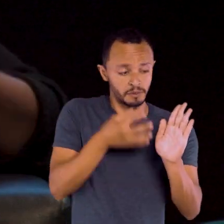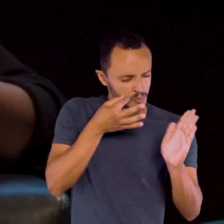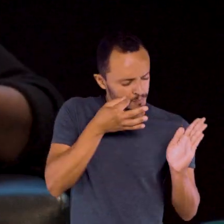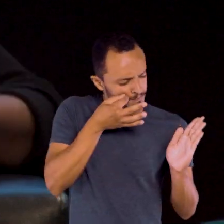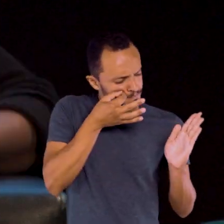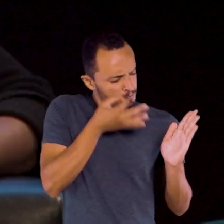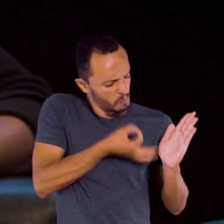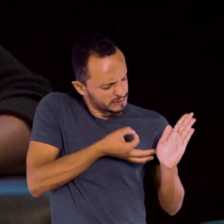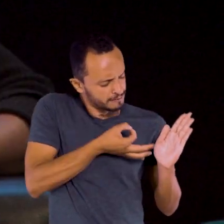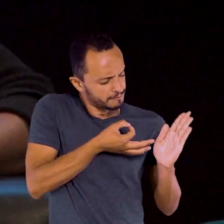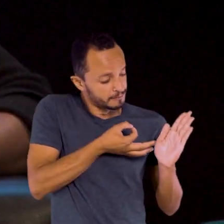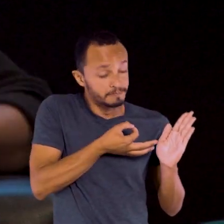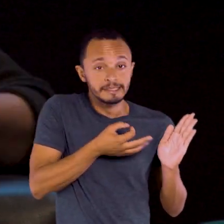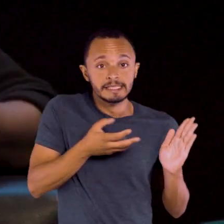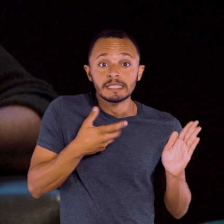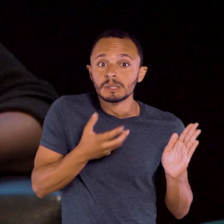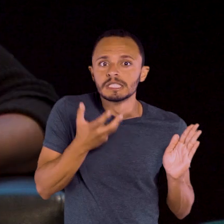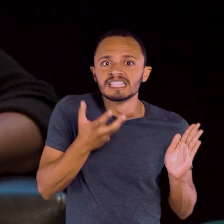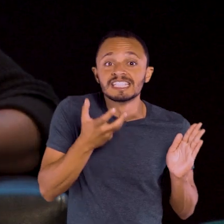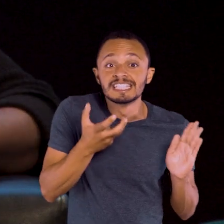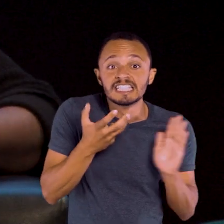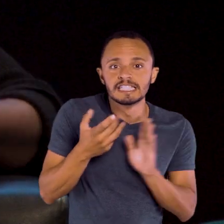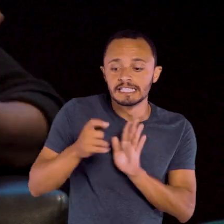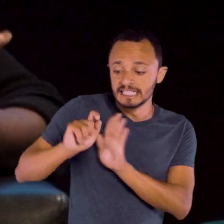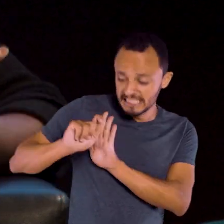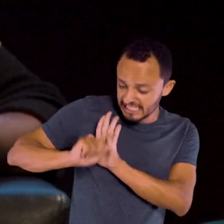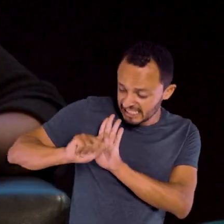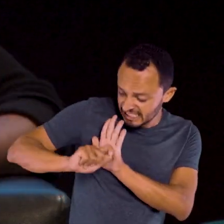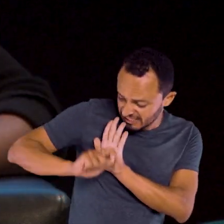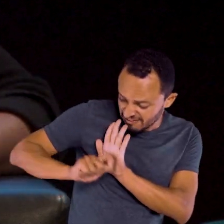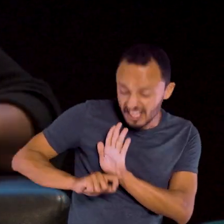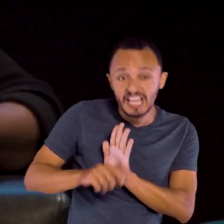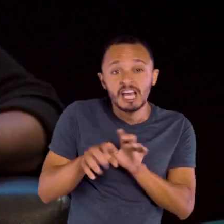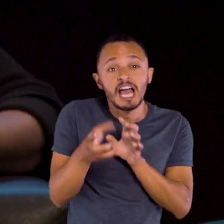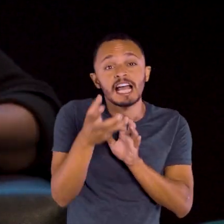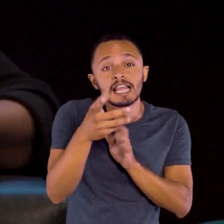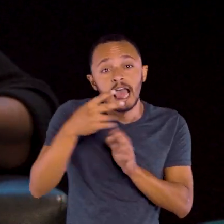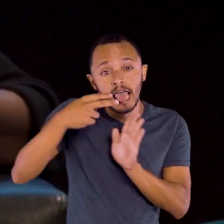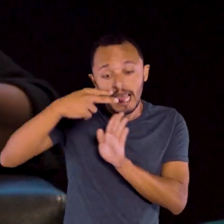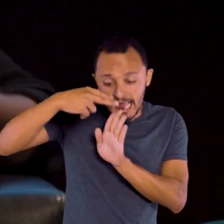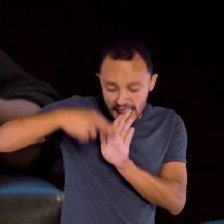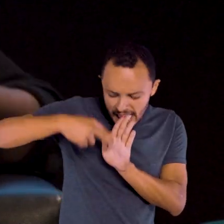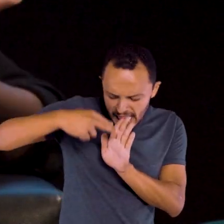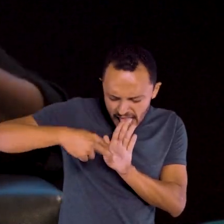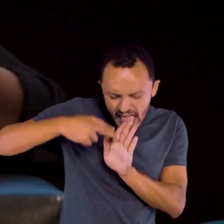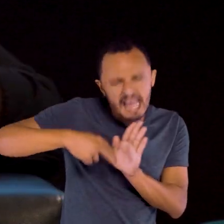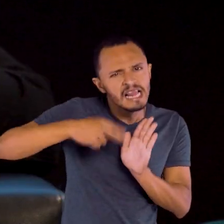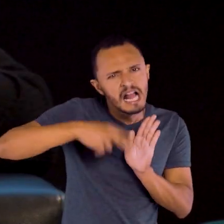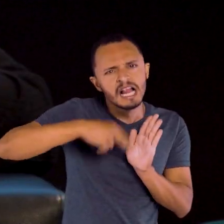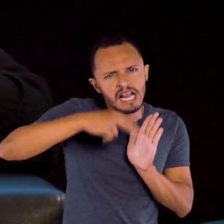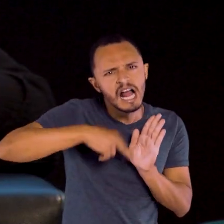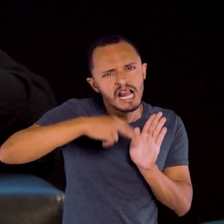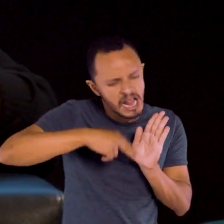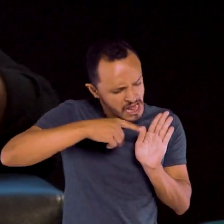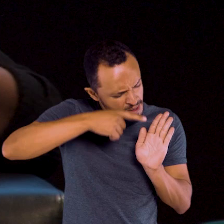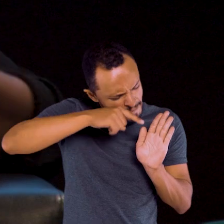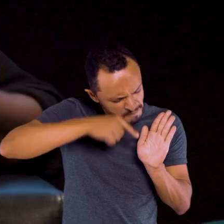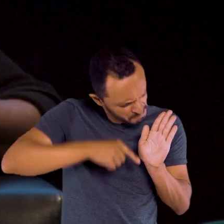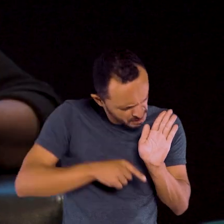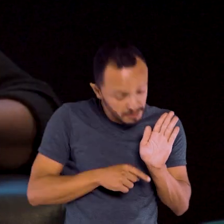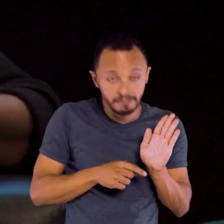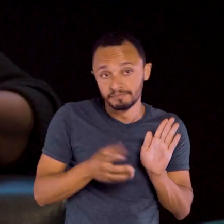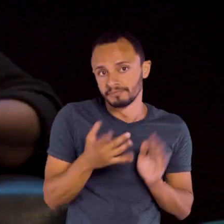uma sede de escrita e uma sede de leitura, porque eu sou de uma geração